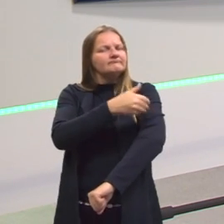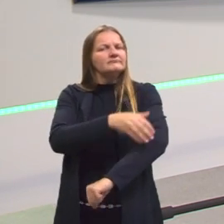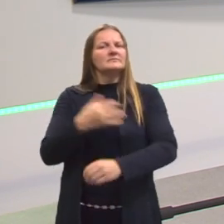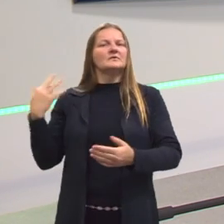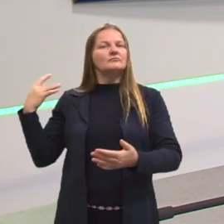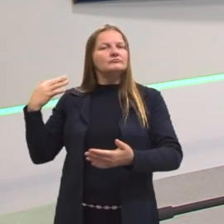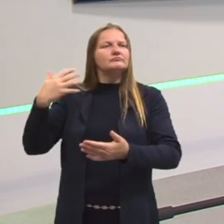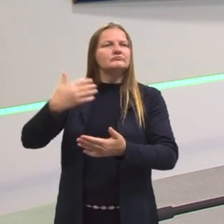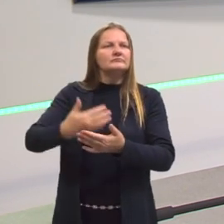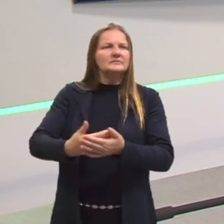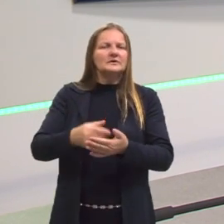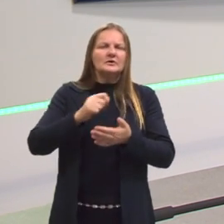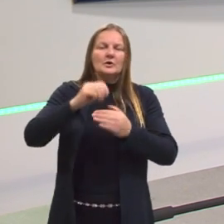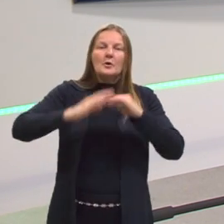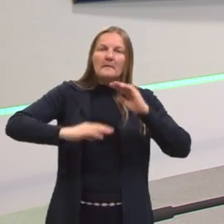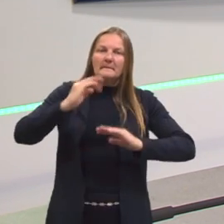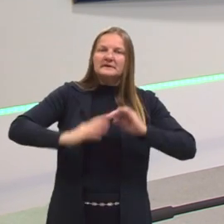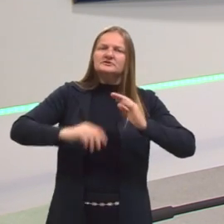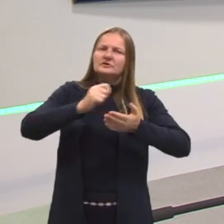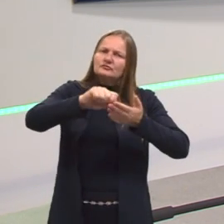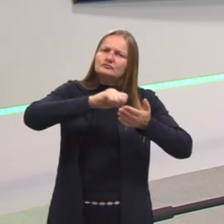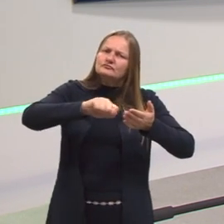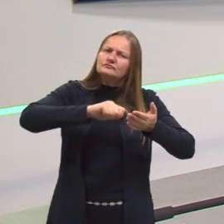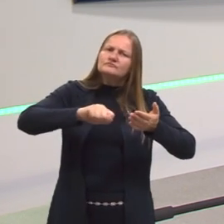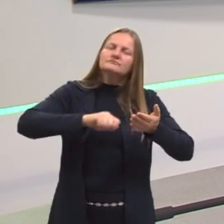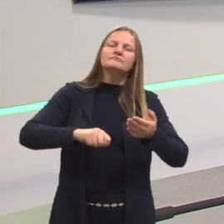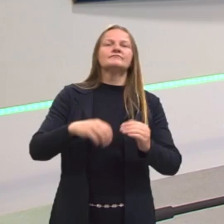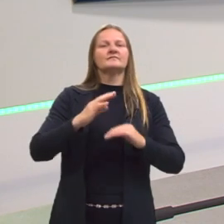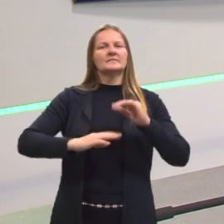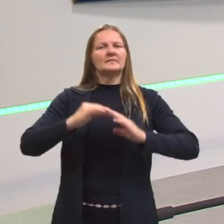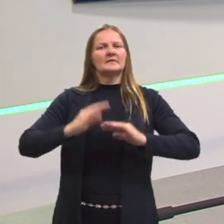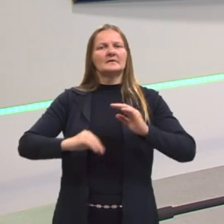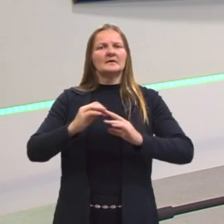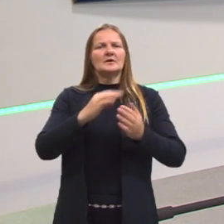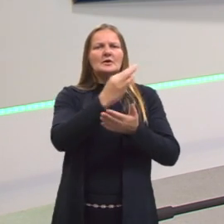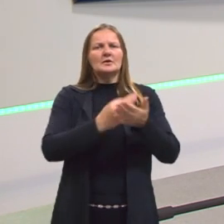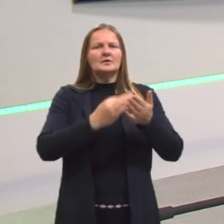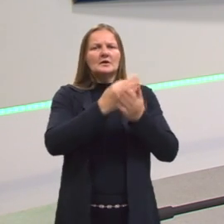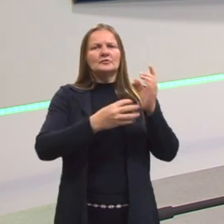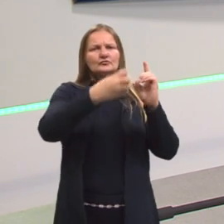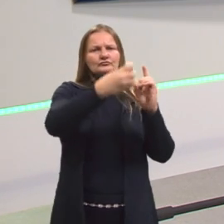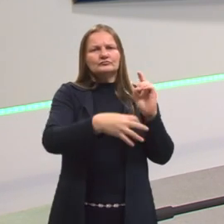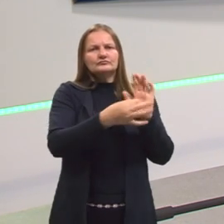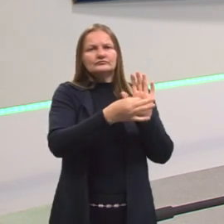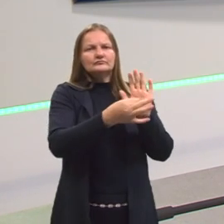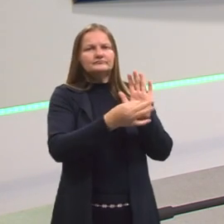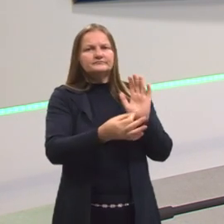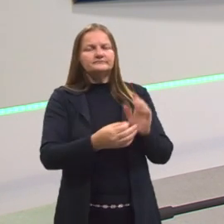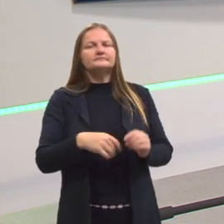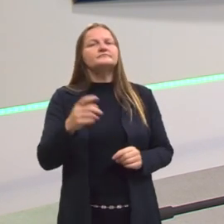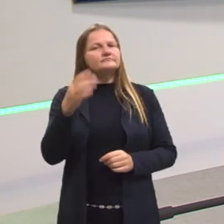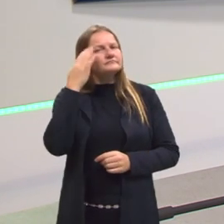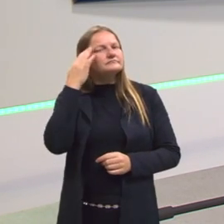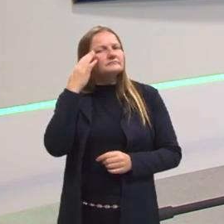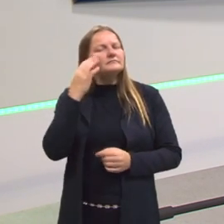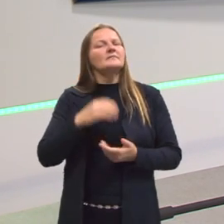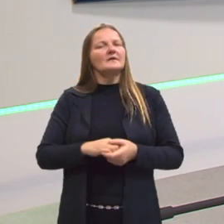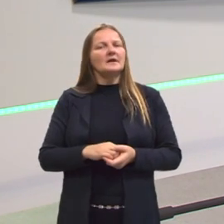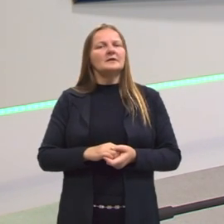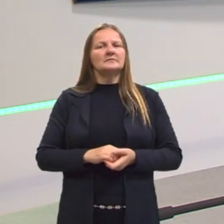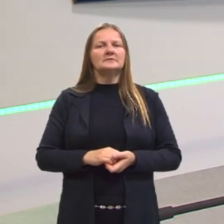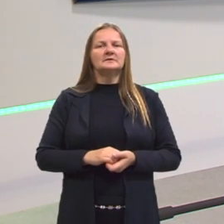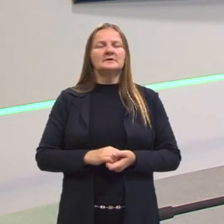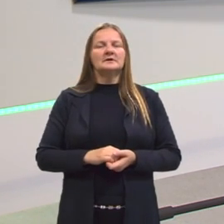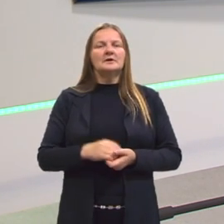nossas aulas do pré-enem praticando bastante a redação texto dissertativo argumentativo já deve ter escutado Com certeza